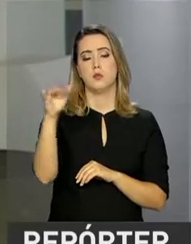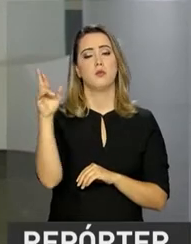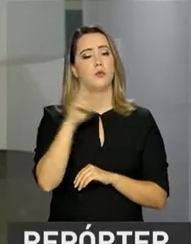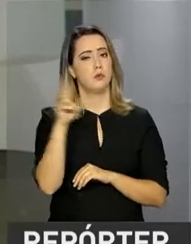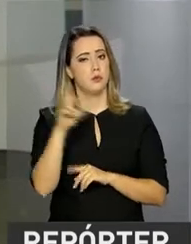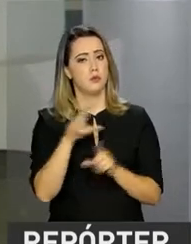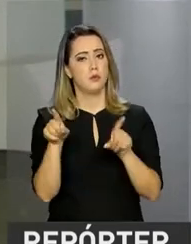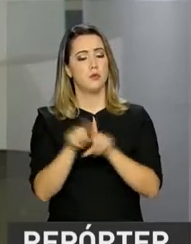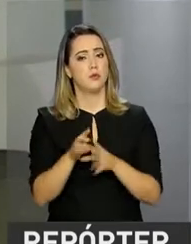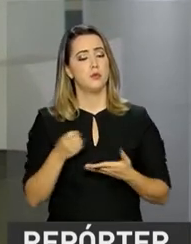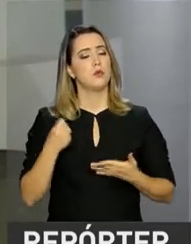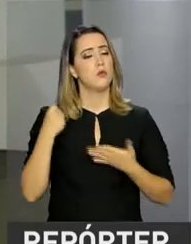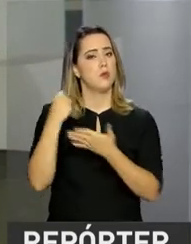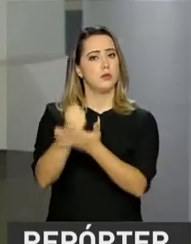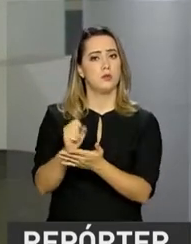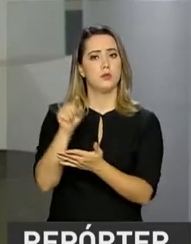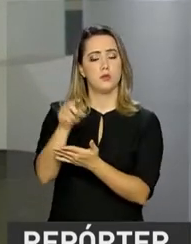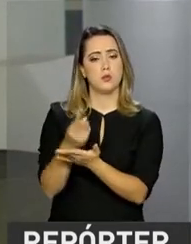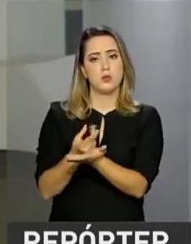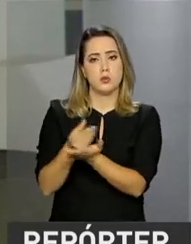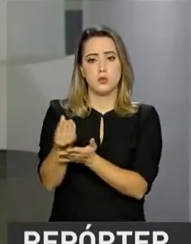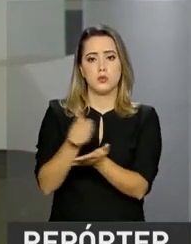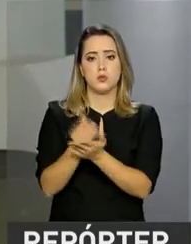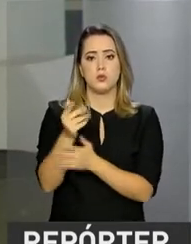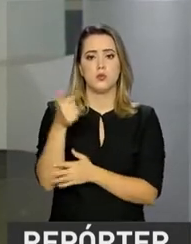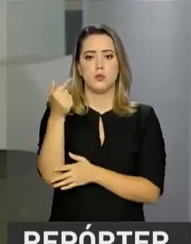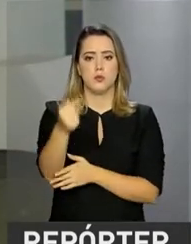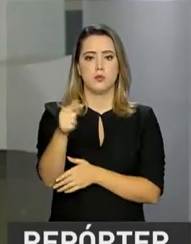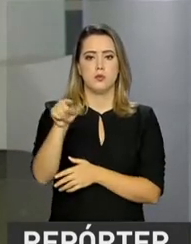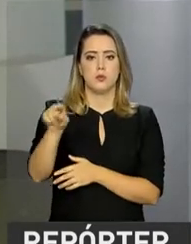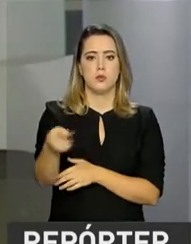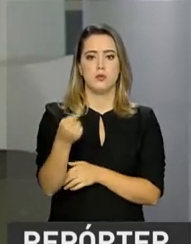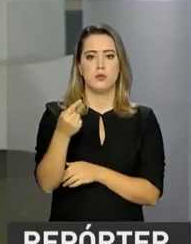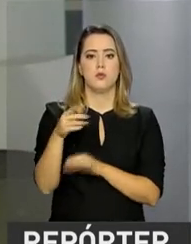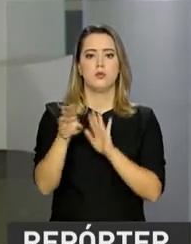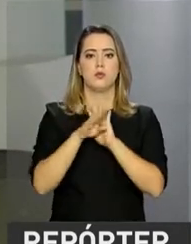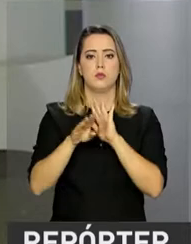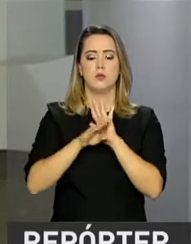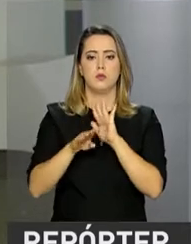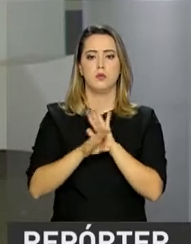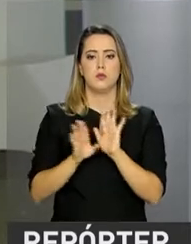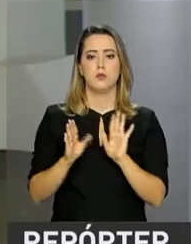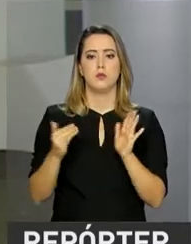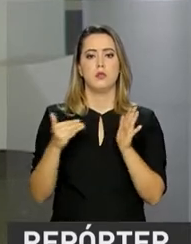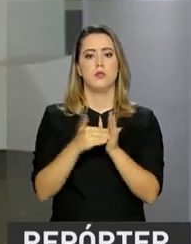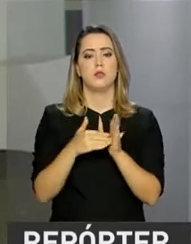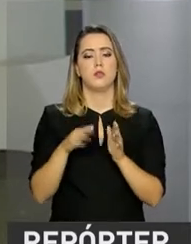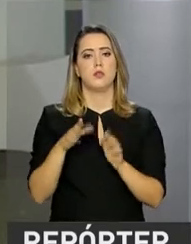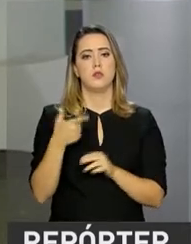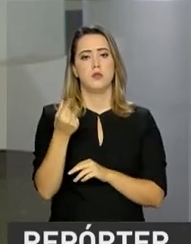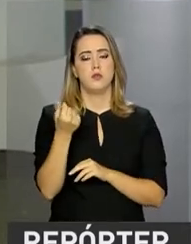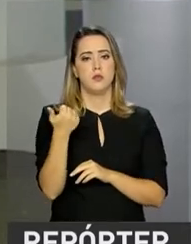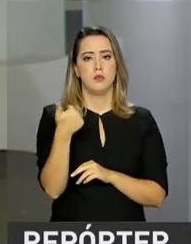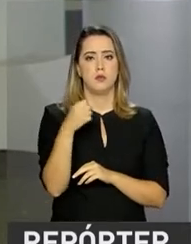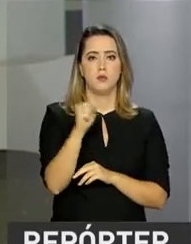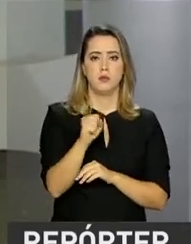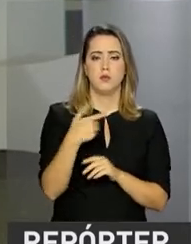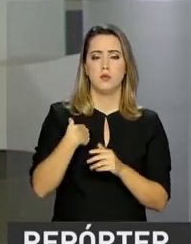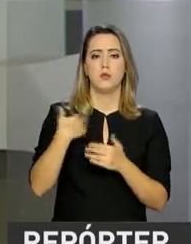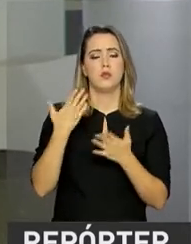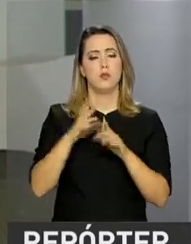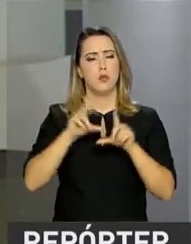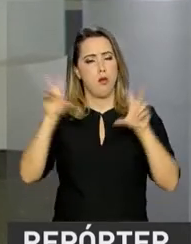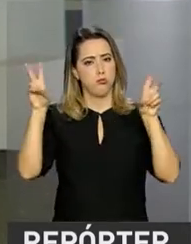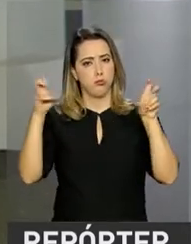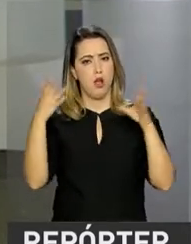de reais em investimentos para atender mais de 7 mil projetos até o final de 2018. Com o slogan